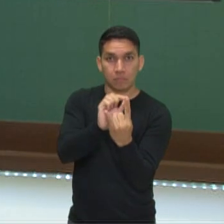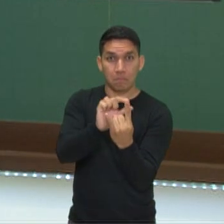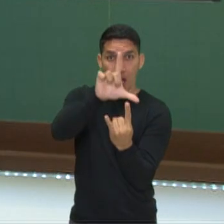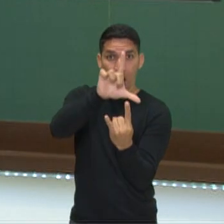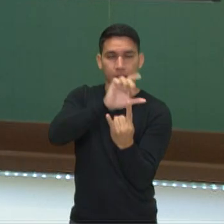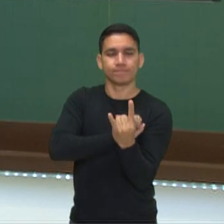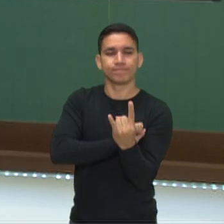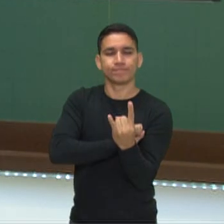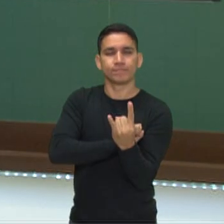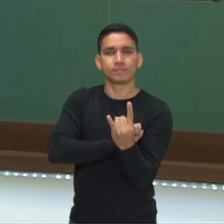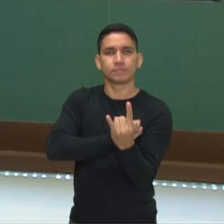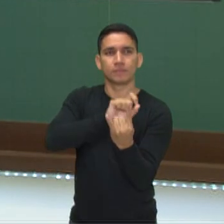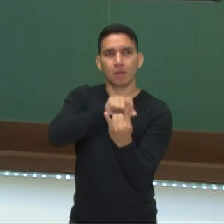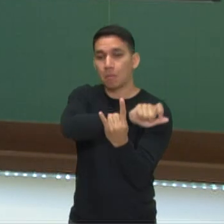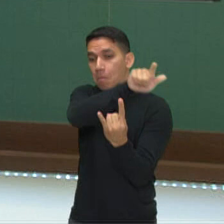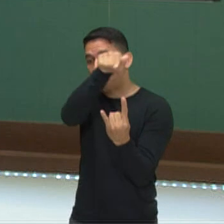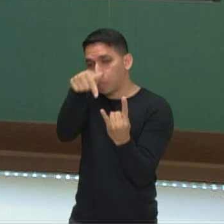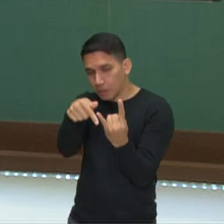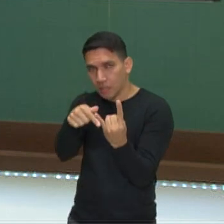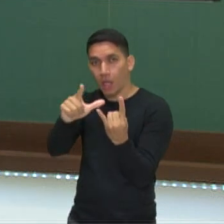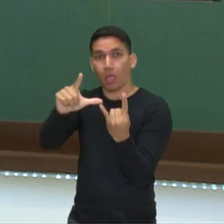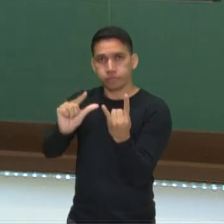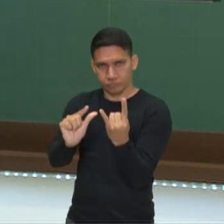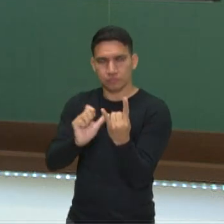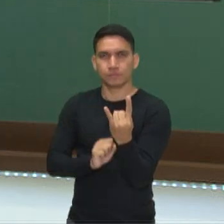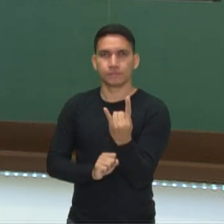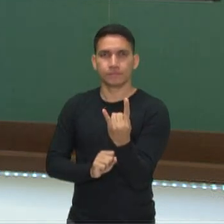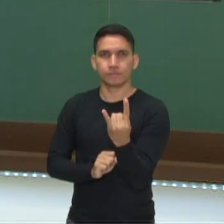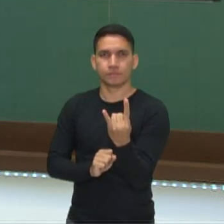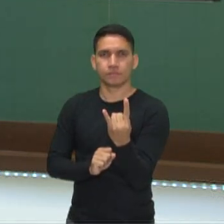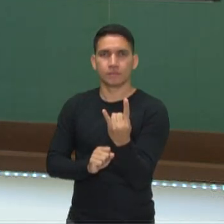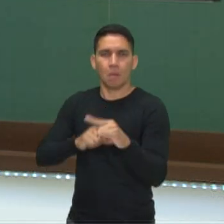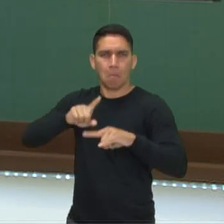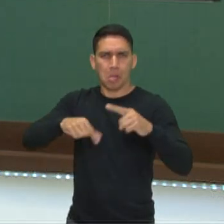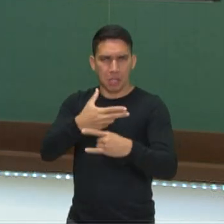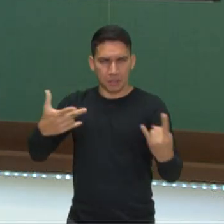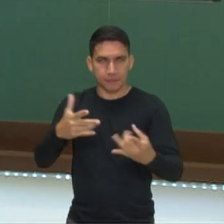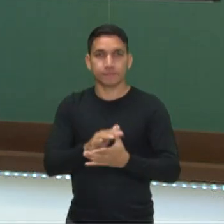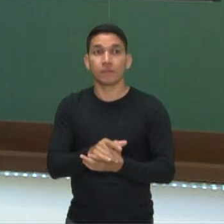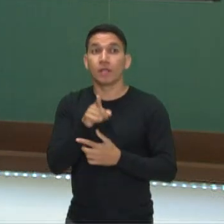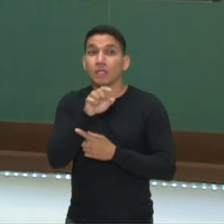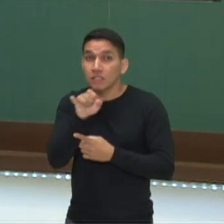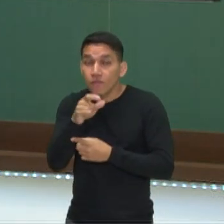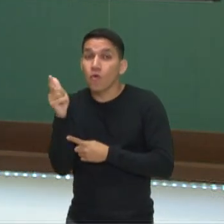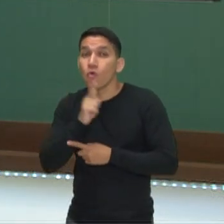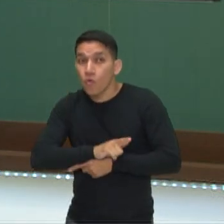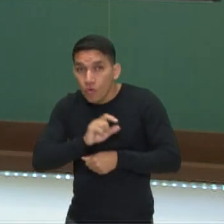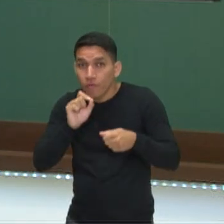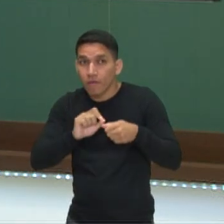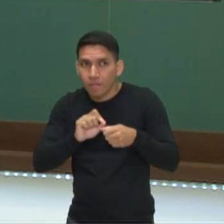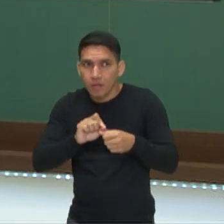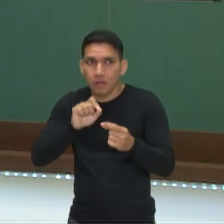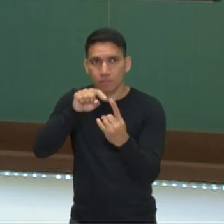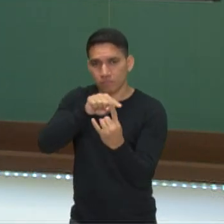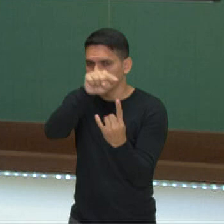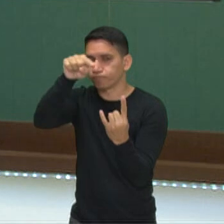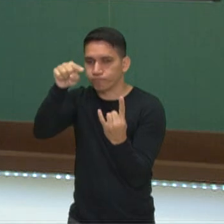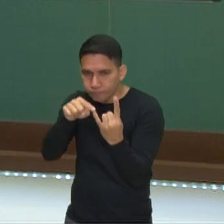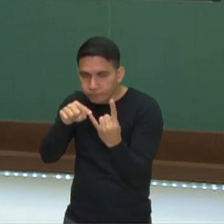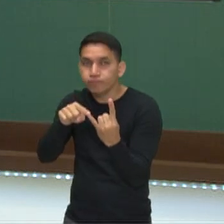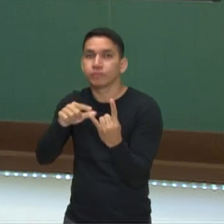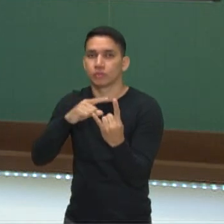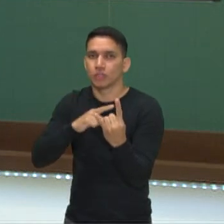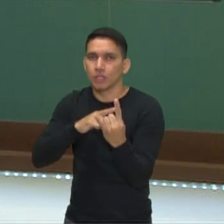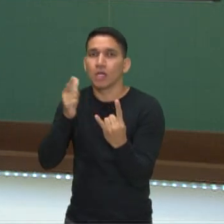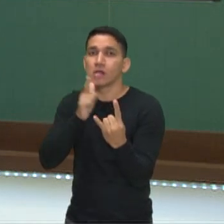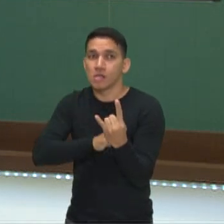né? E no polo negativo, um material. Aí, se você ligou esse material no polo negativo e positivo,